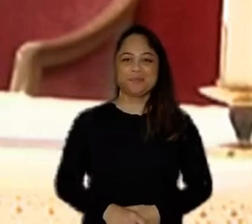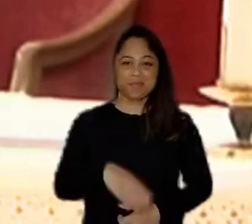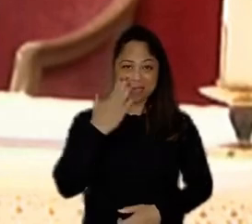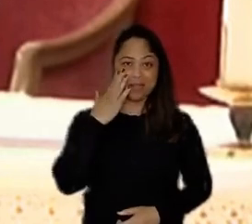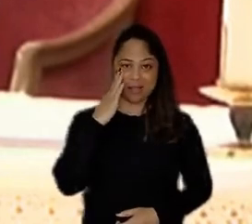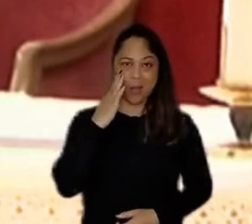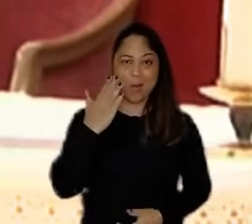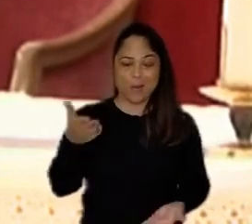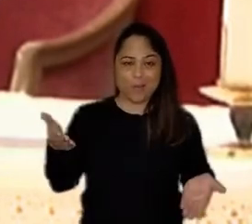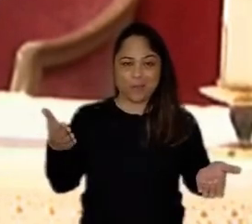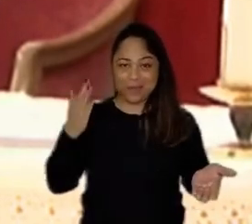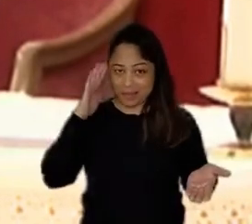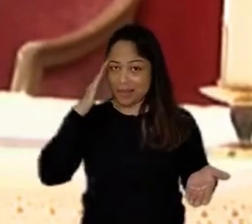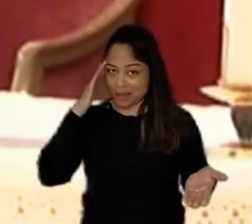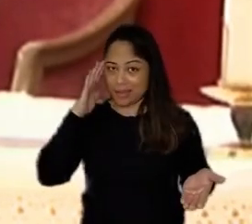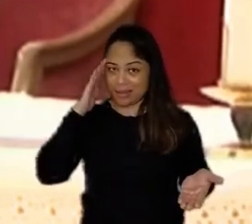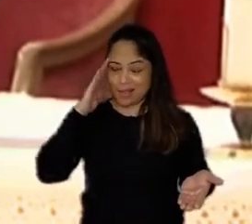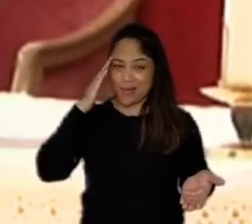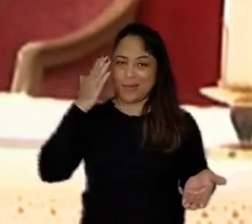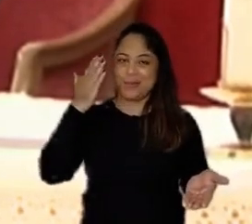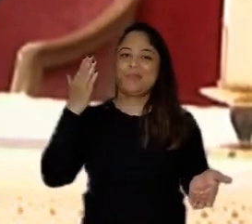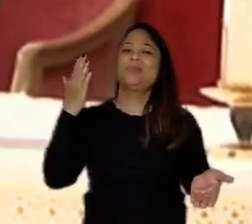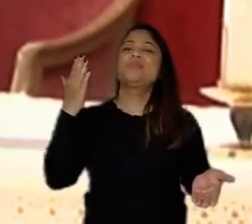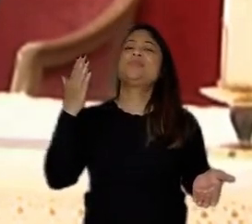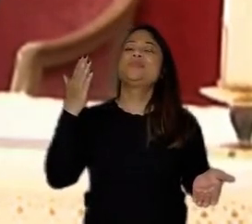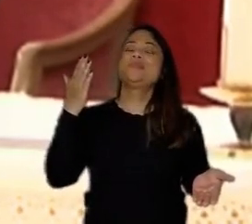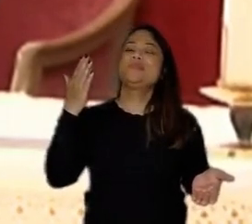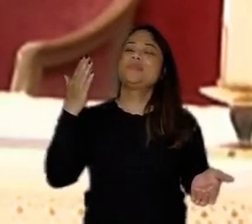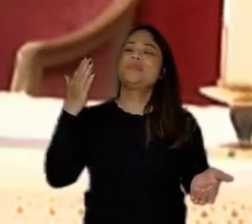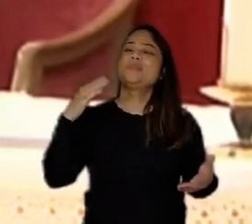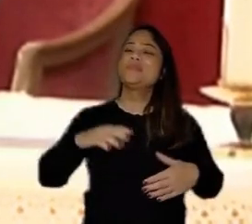Pergunta para quem está do seu lado, você não está entendendo ou não?